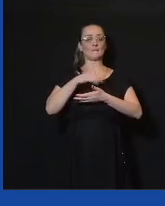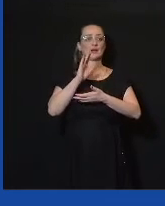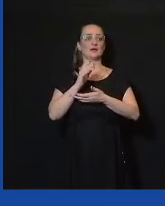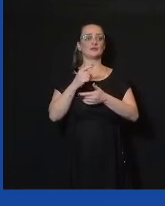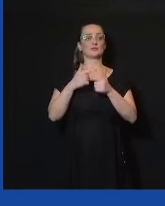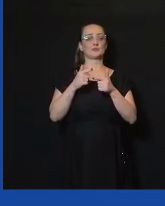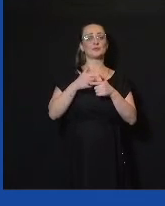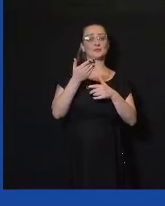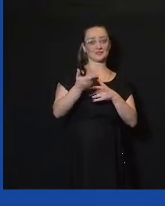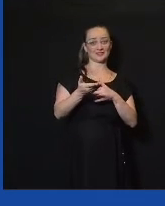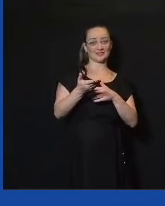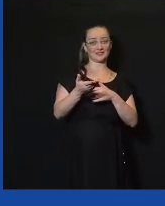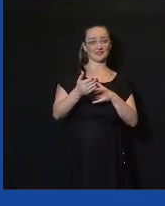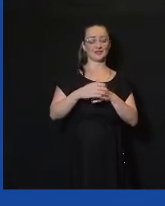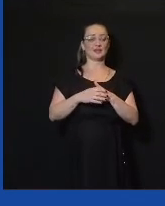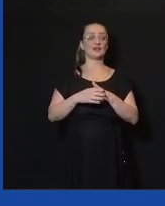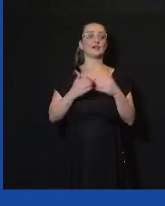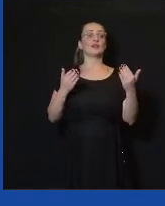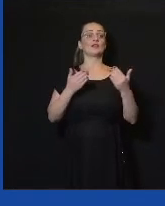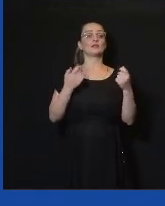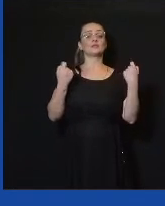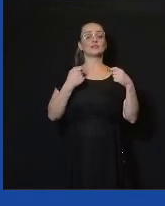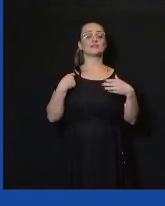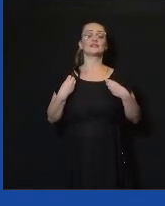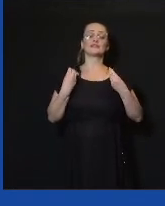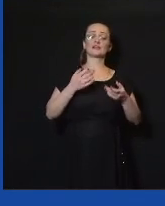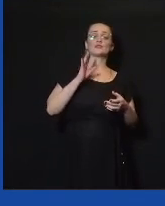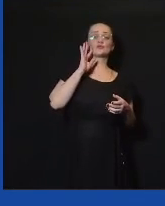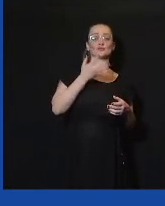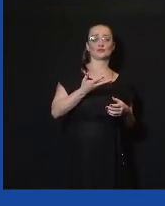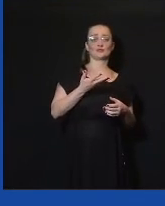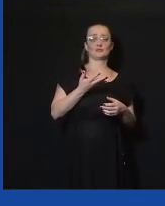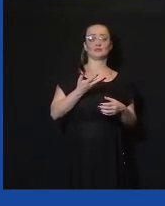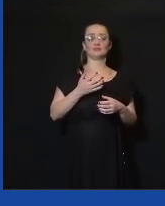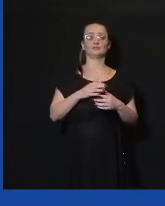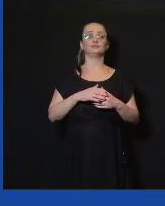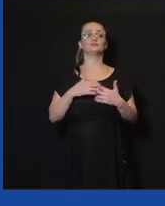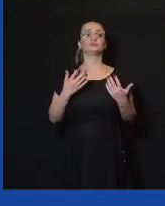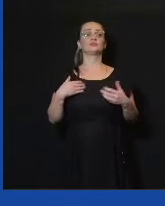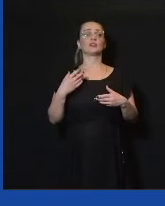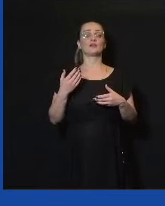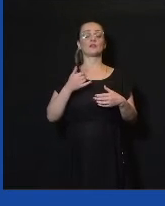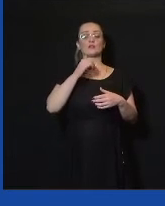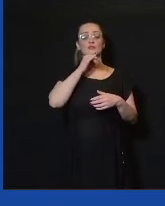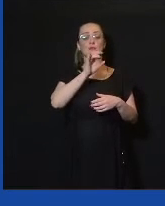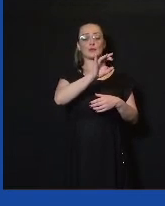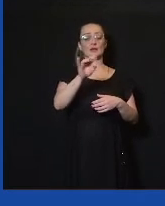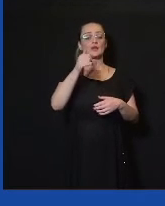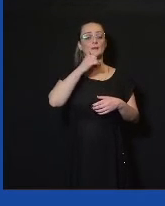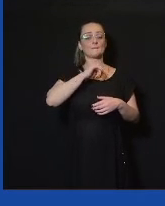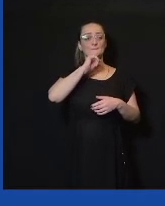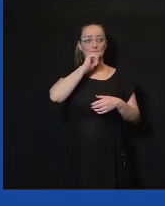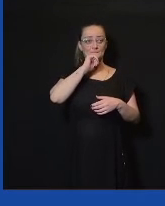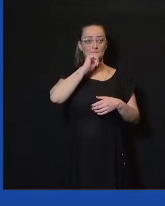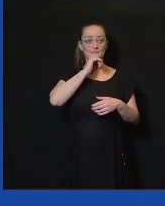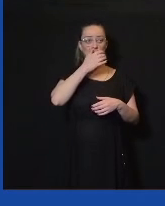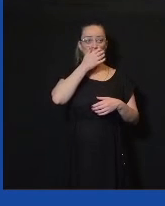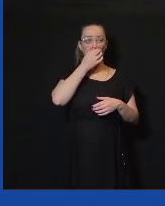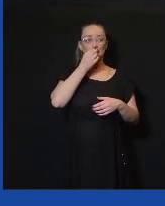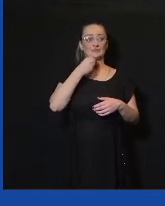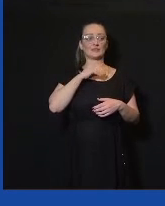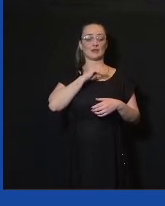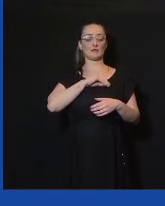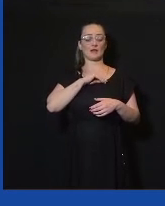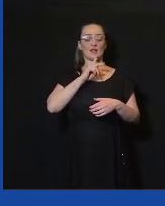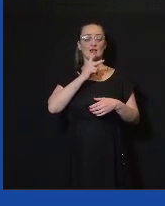para vocês. A mulher dizendo: agora eu acho que a gente tem que trazer solução para nós. Então, eu quero dizer aqui para cada mãe, e olha que o Vale Mãe é R$120